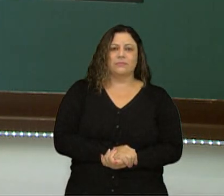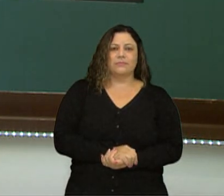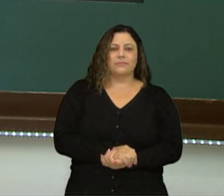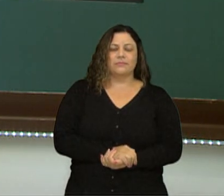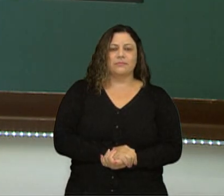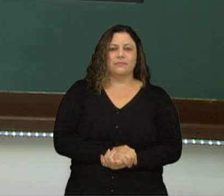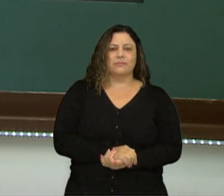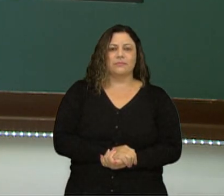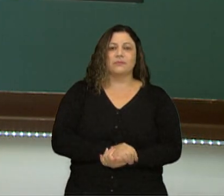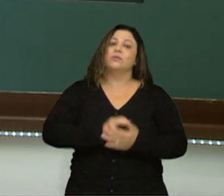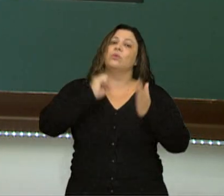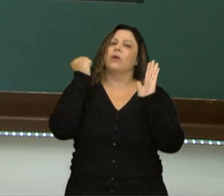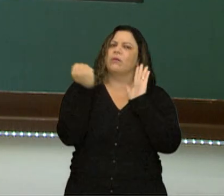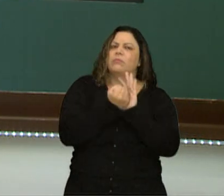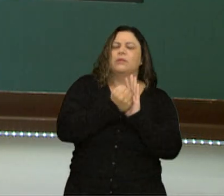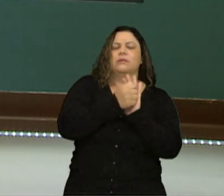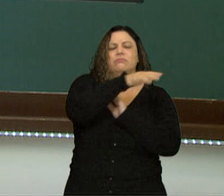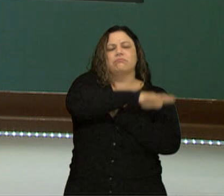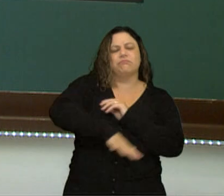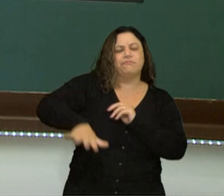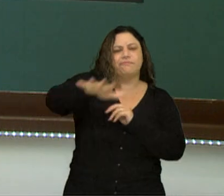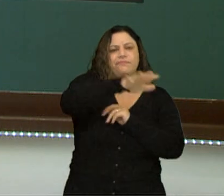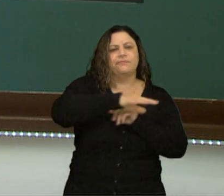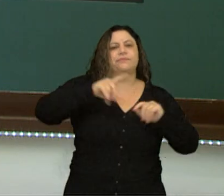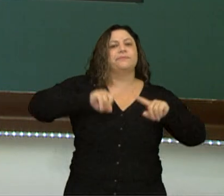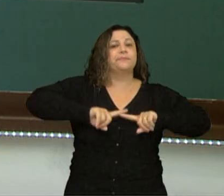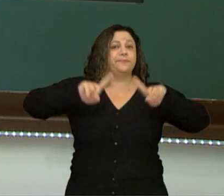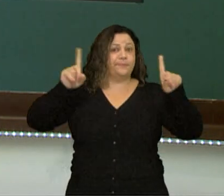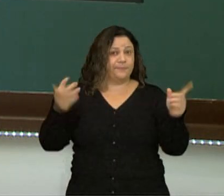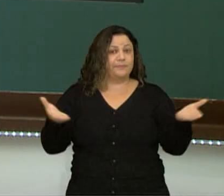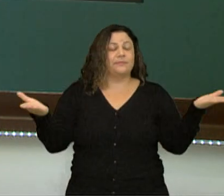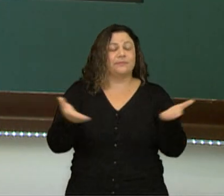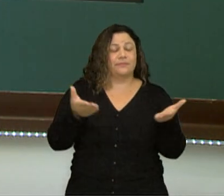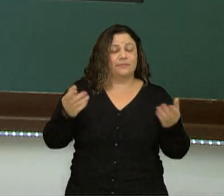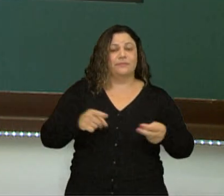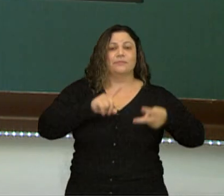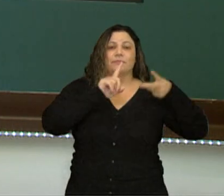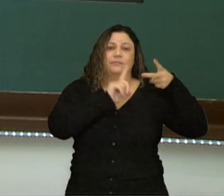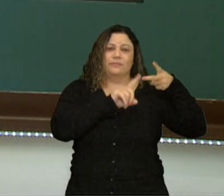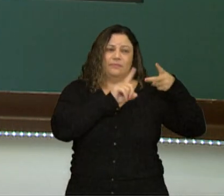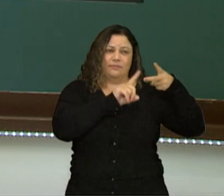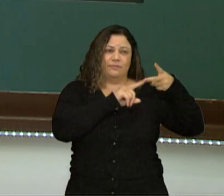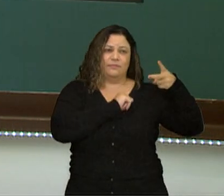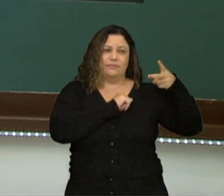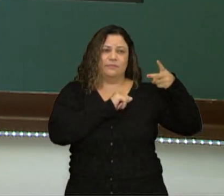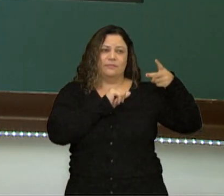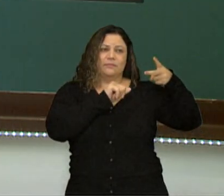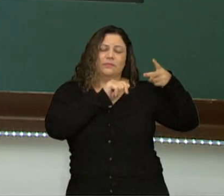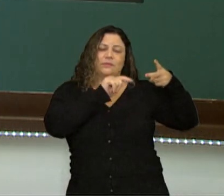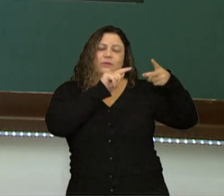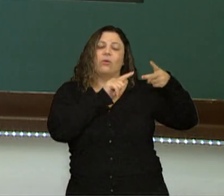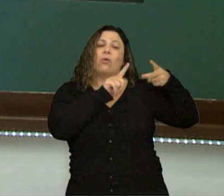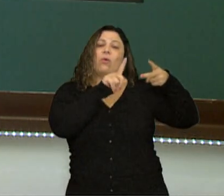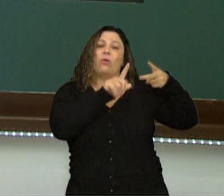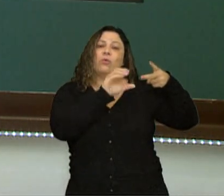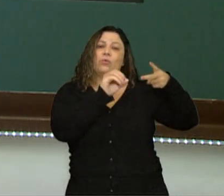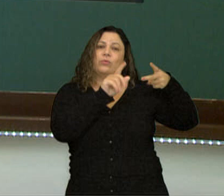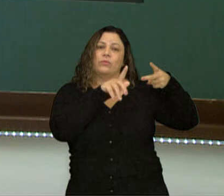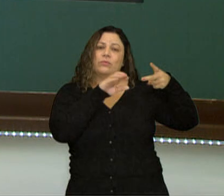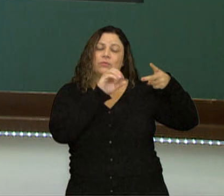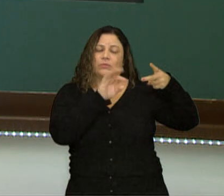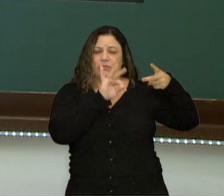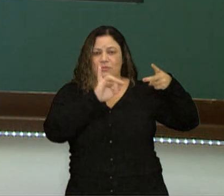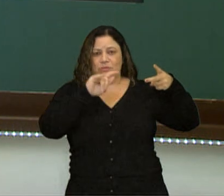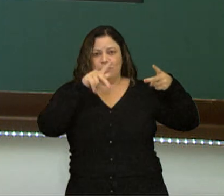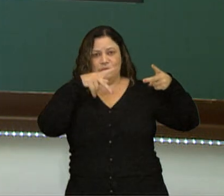uma marca em geral. Tá? Agora, o logotipo, né? Percebe, logotipo é a junção